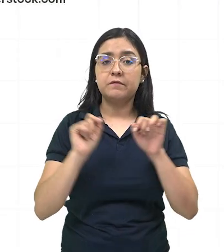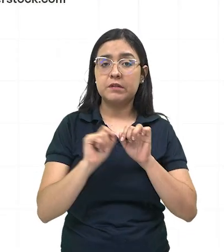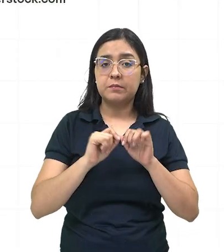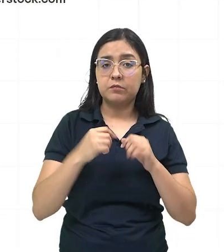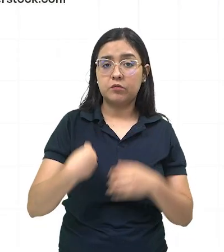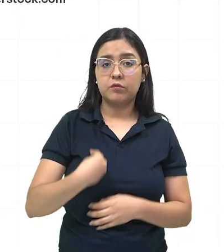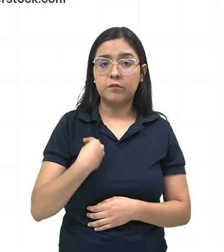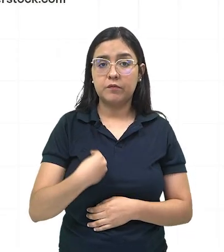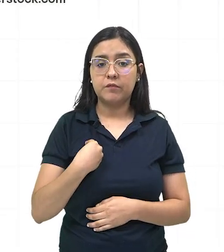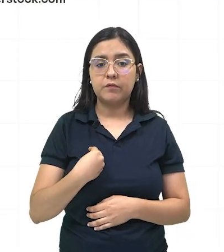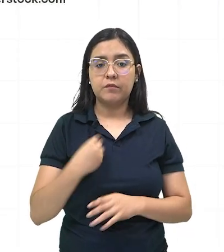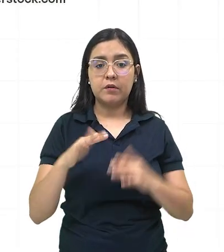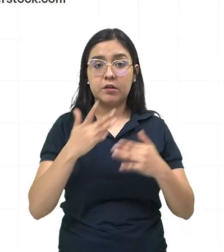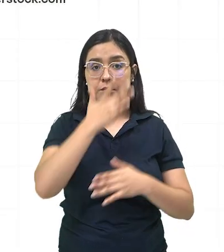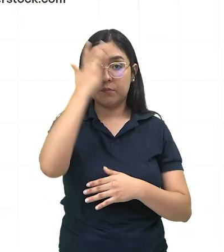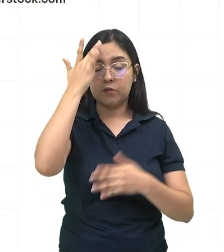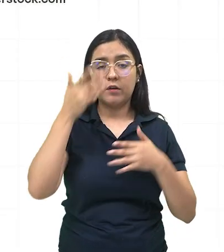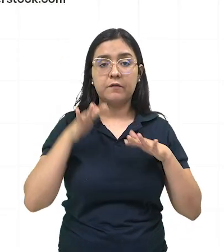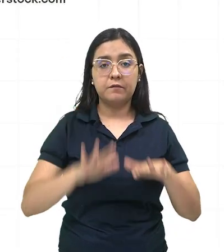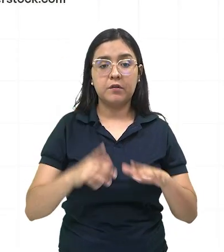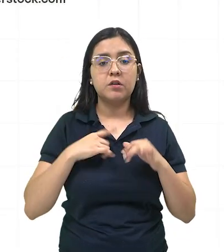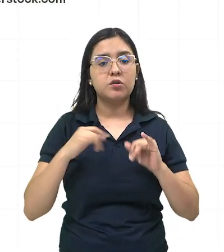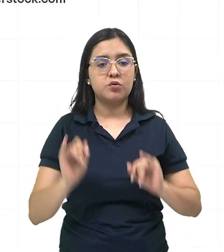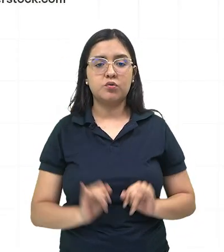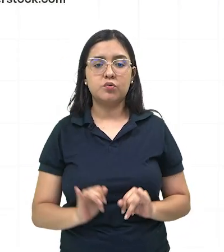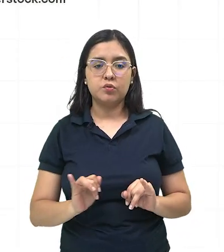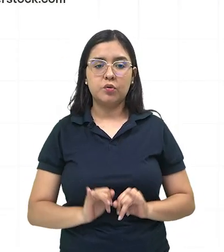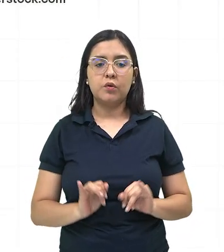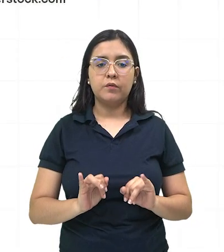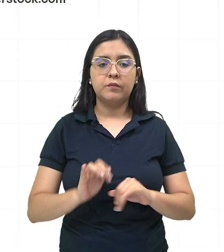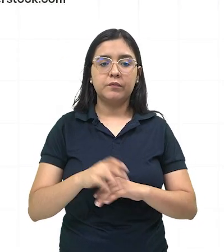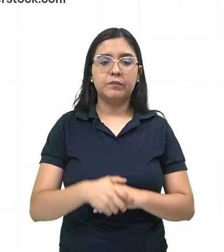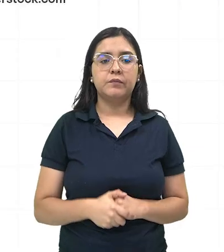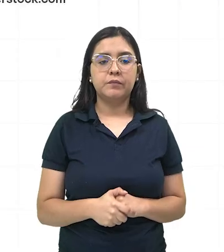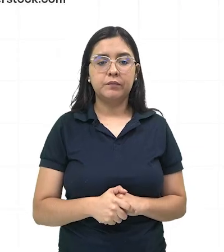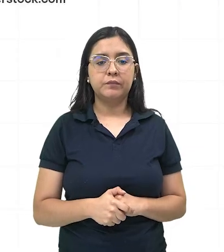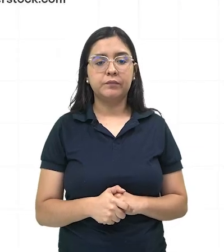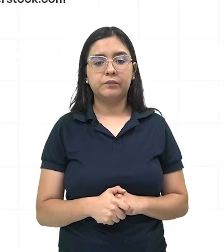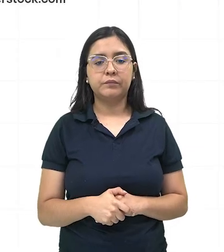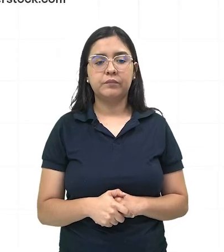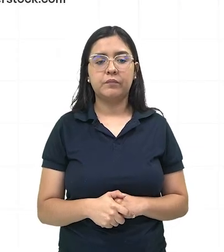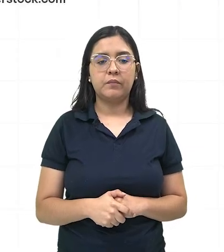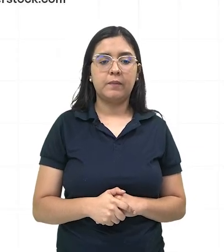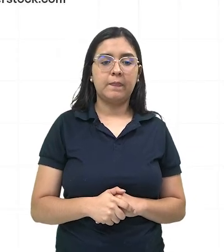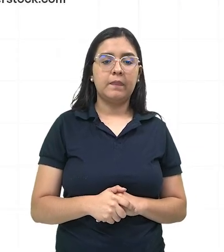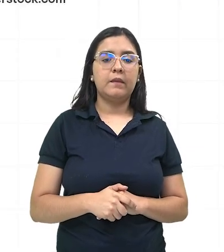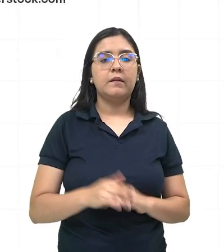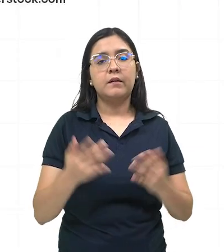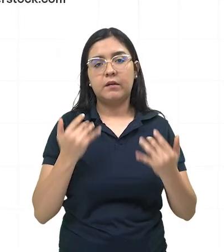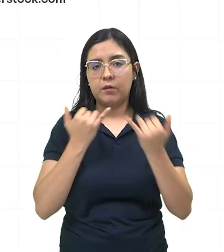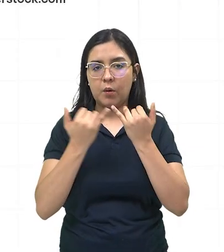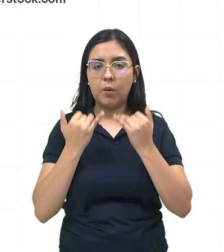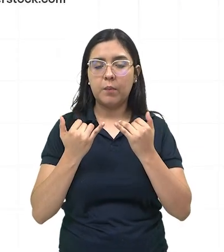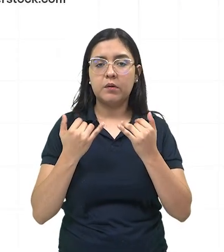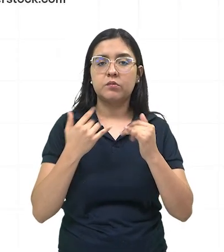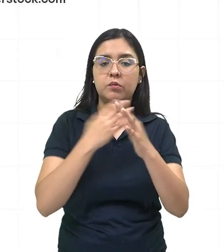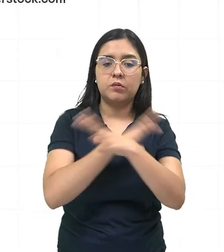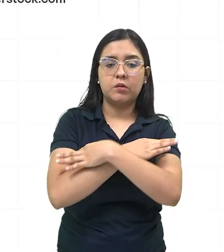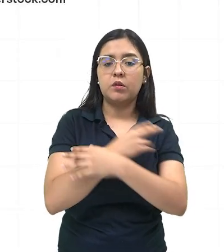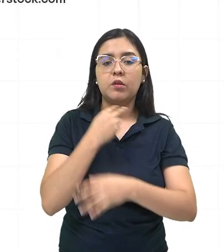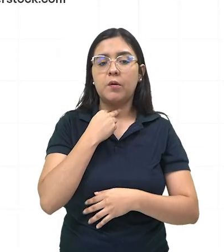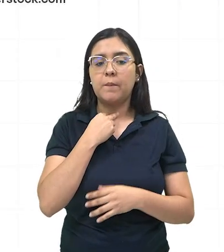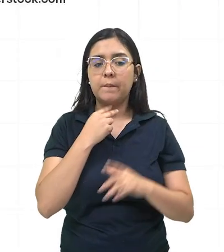e aqueles que ficam aqui sofrem os efeitos das ações realizadas por quem partiu. Como no candomblé, não